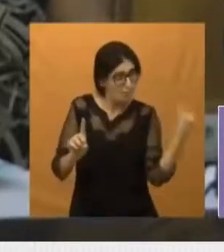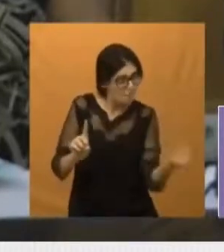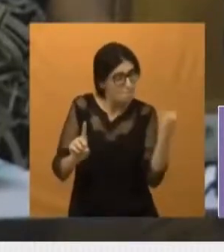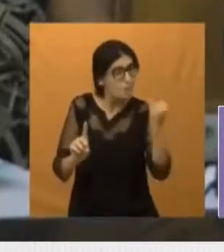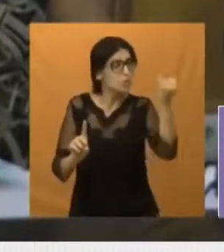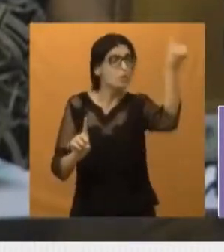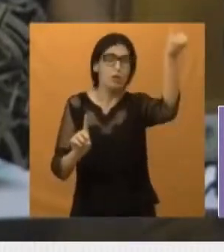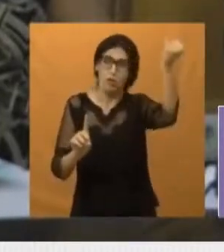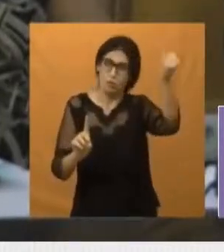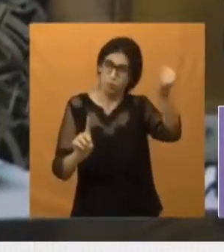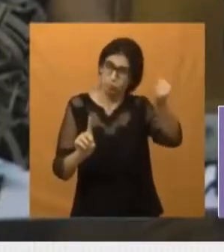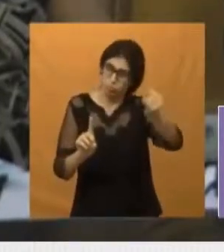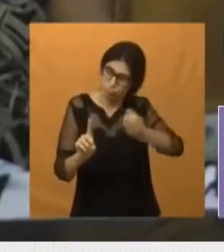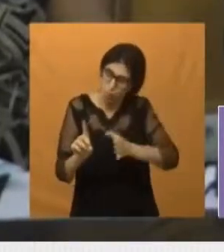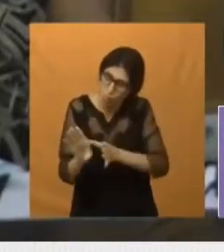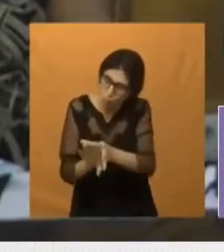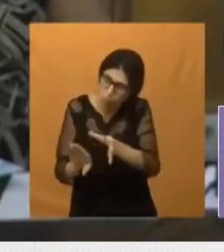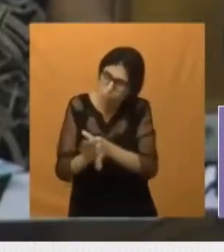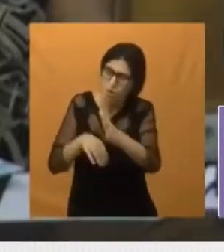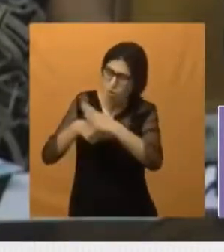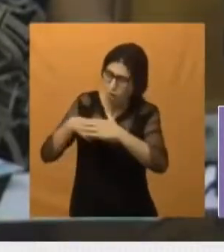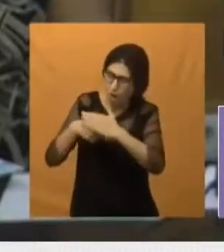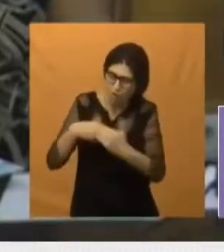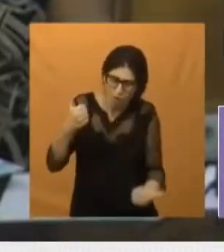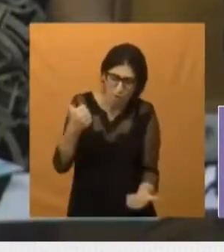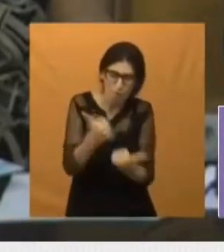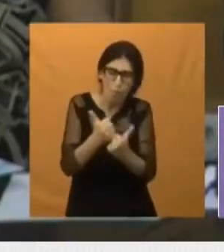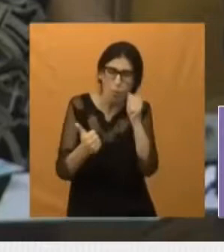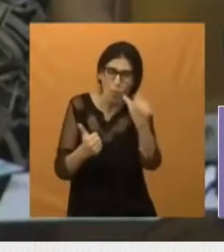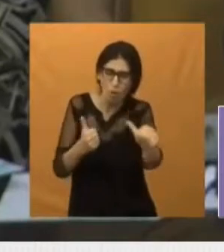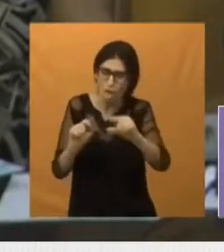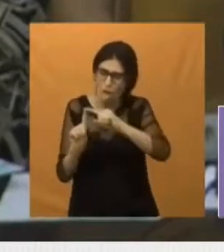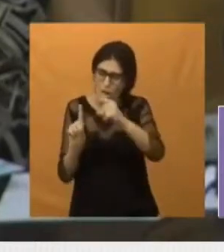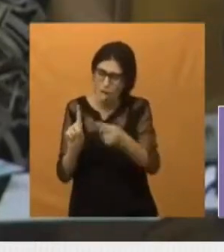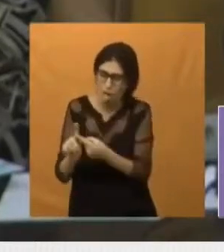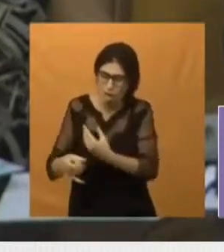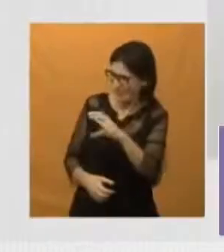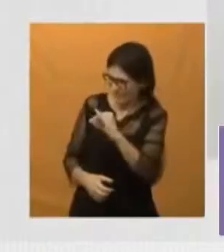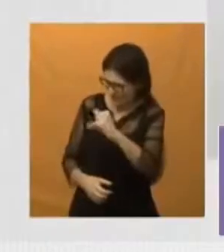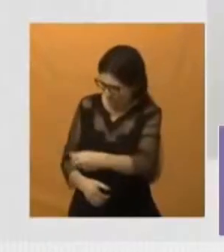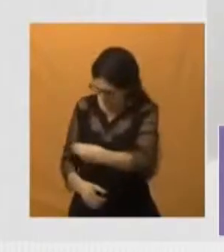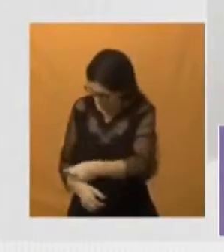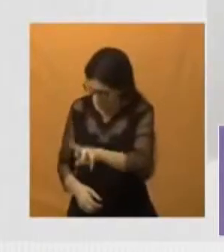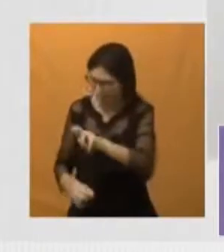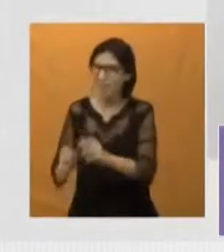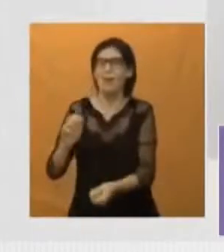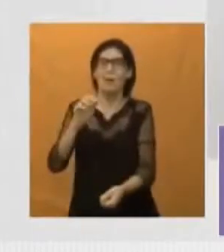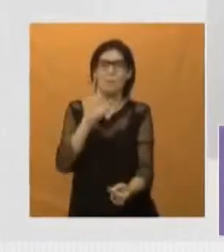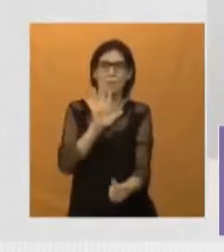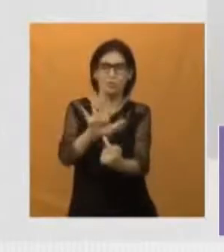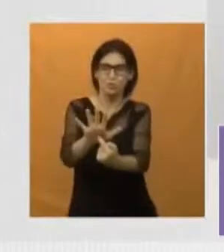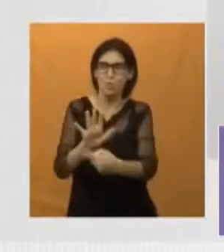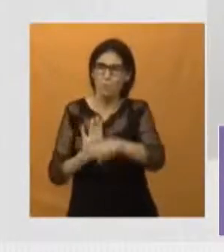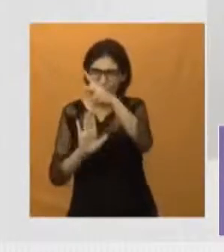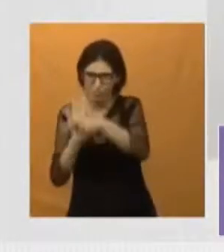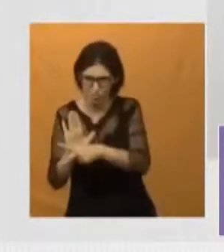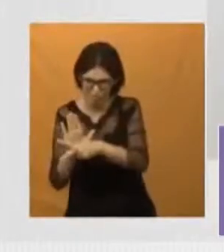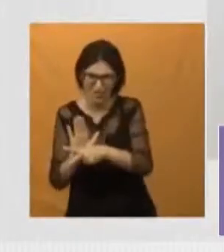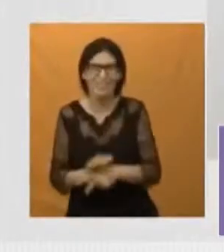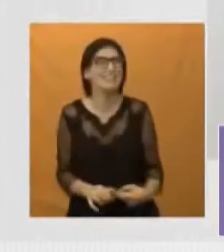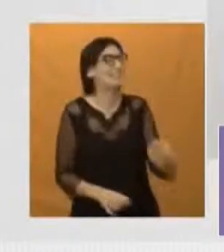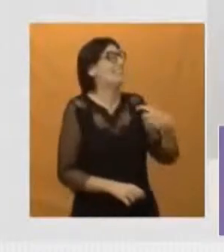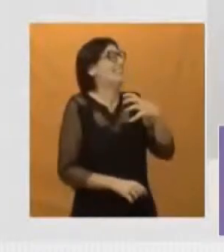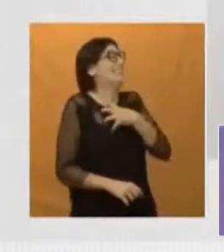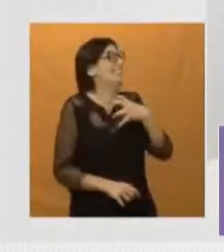parecer do CREMESP favorável, reconhecendo, na verdade, o trabalho das doulas. Para a gente, qual é o projeto? E eu